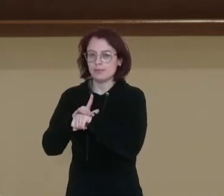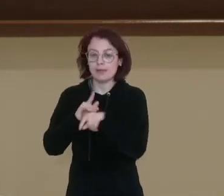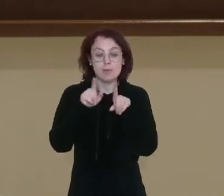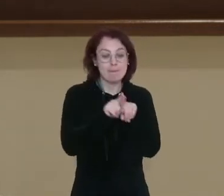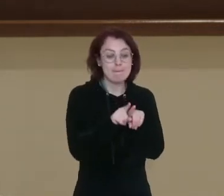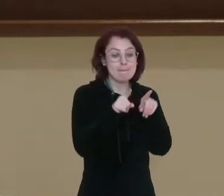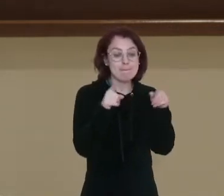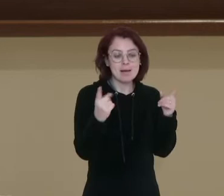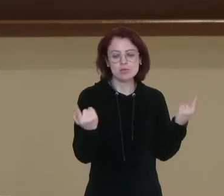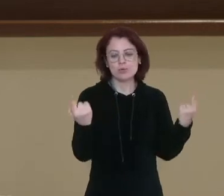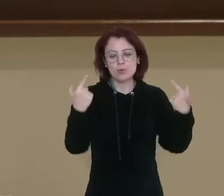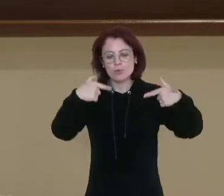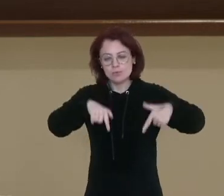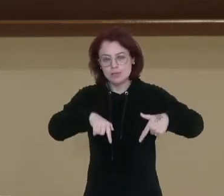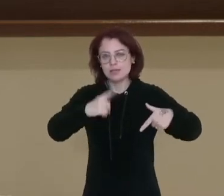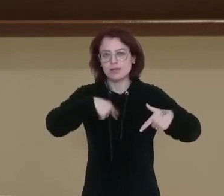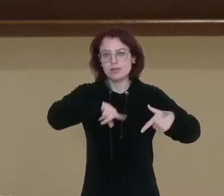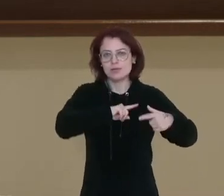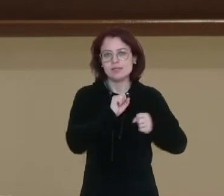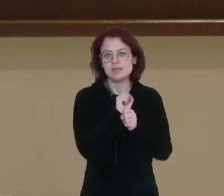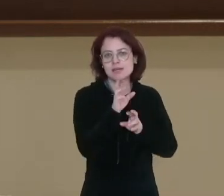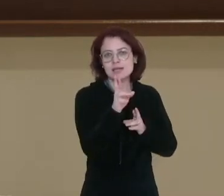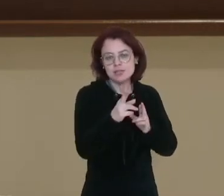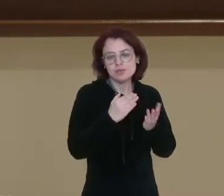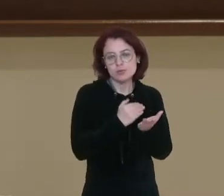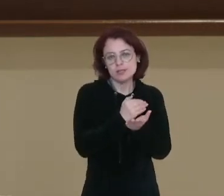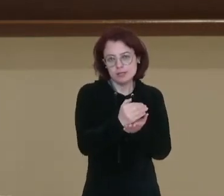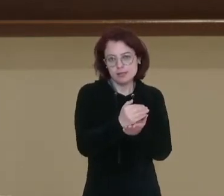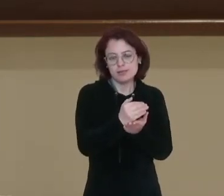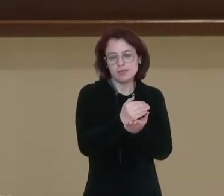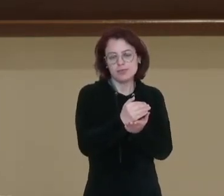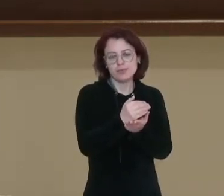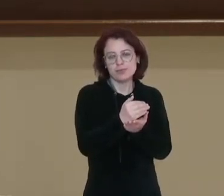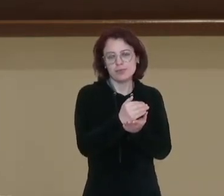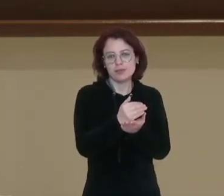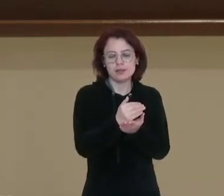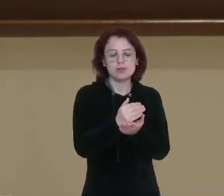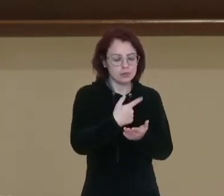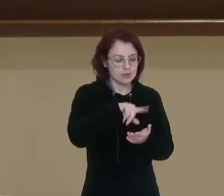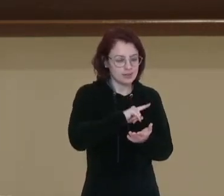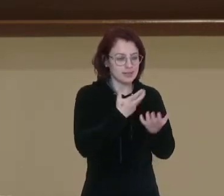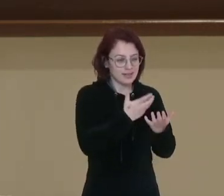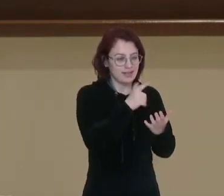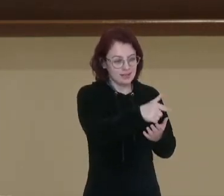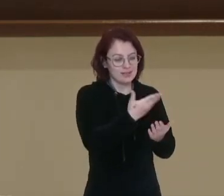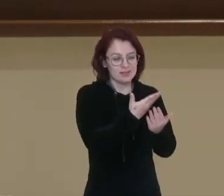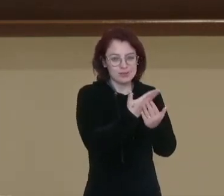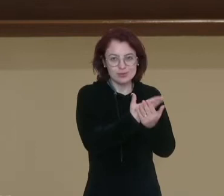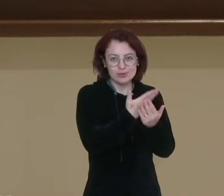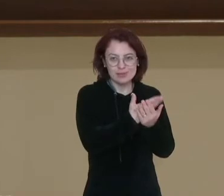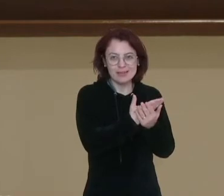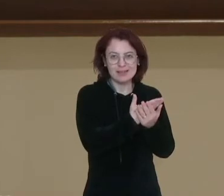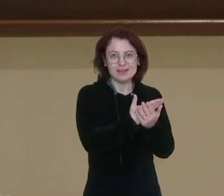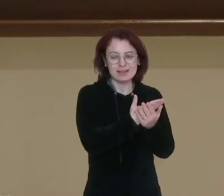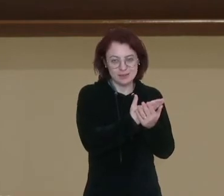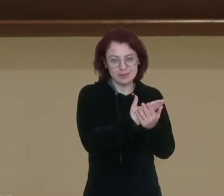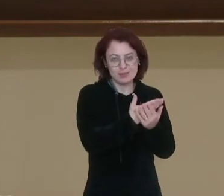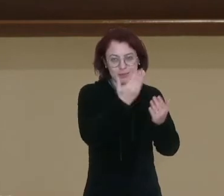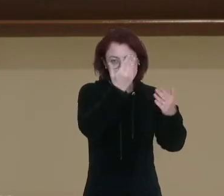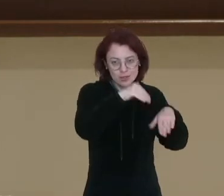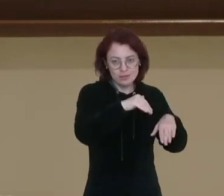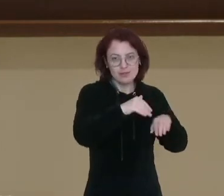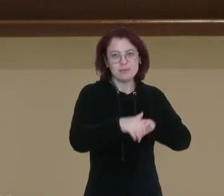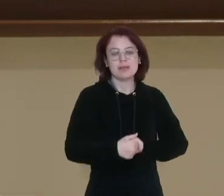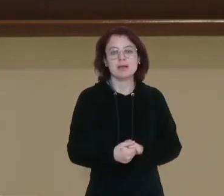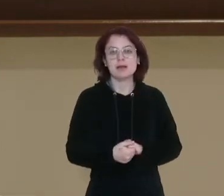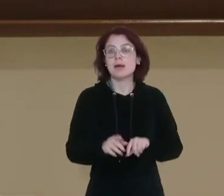mas contraria uma expectativa inicial que é a de que ele tivesse estudado mais para a prova, né? Já quando eu